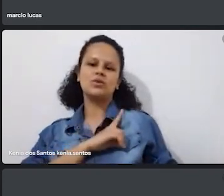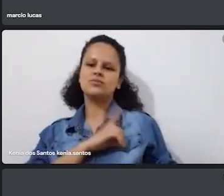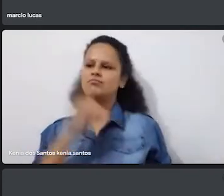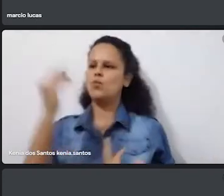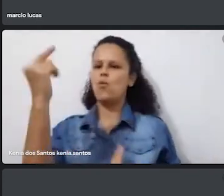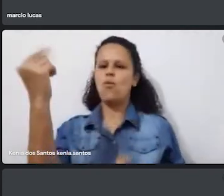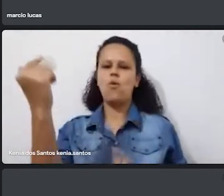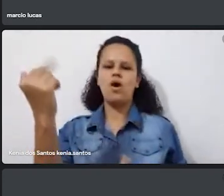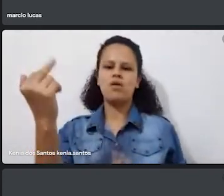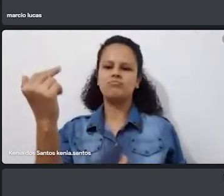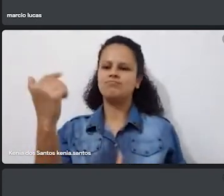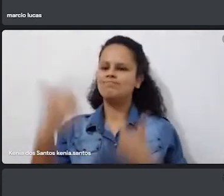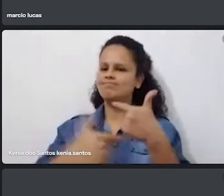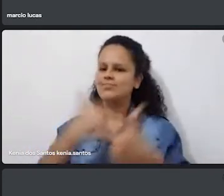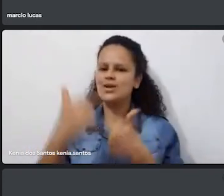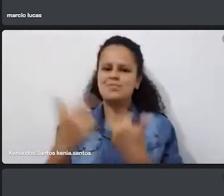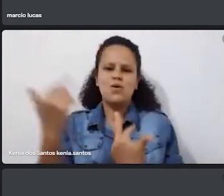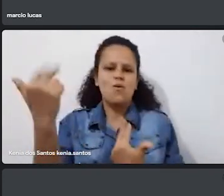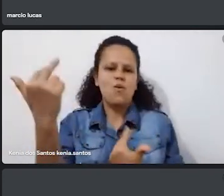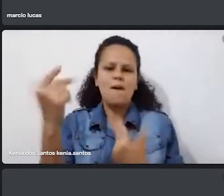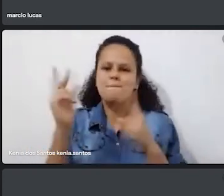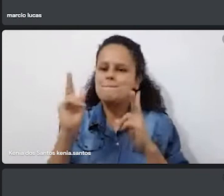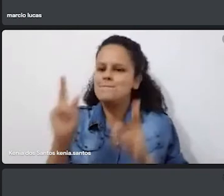procedimento, executa da mesma forma.